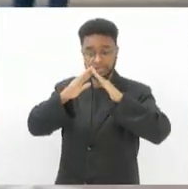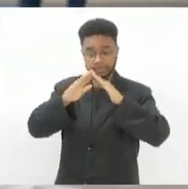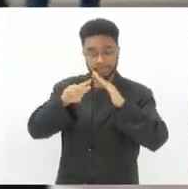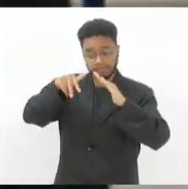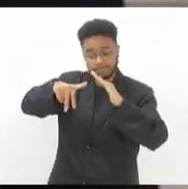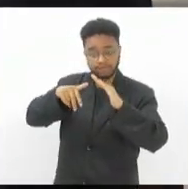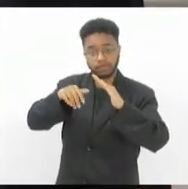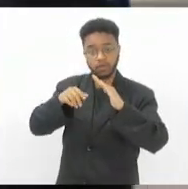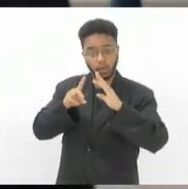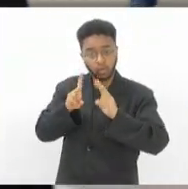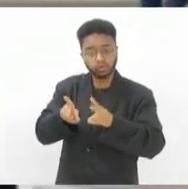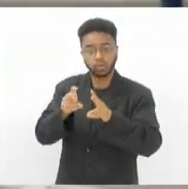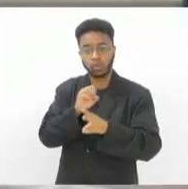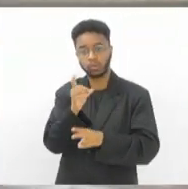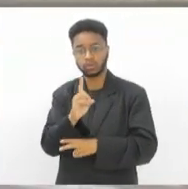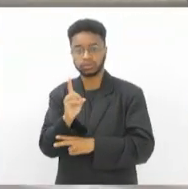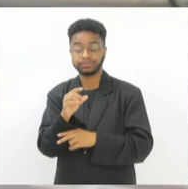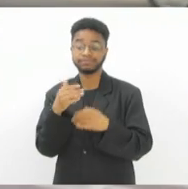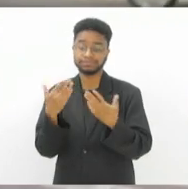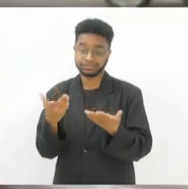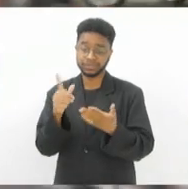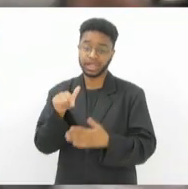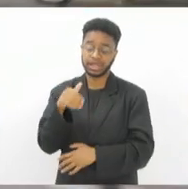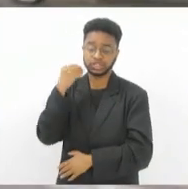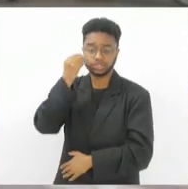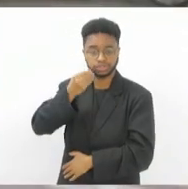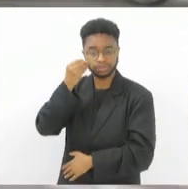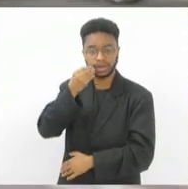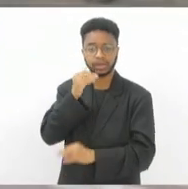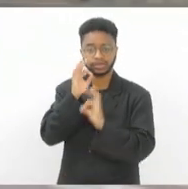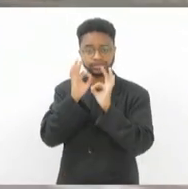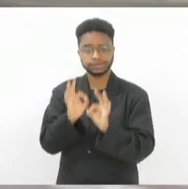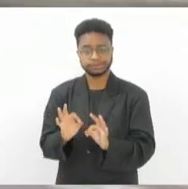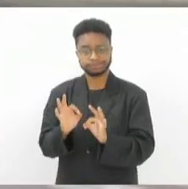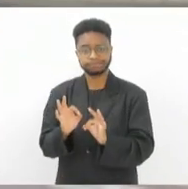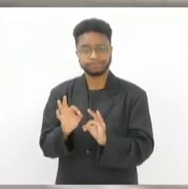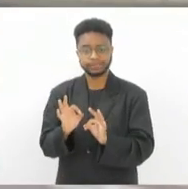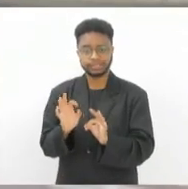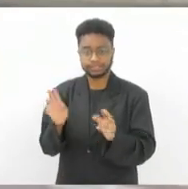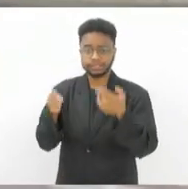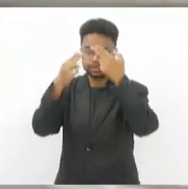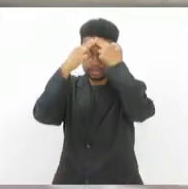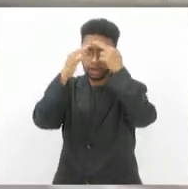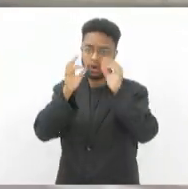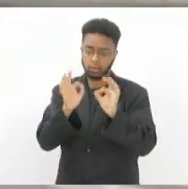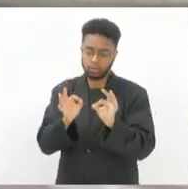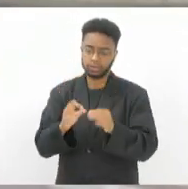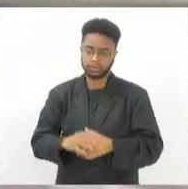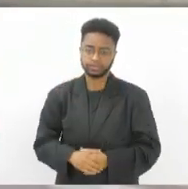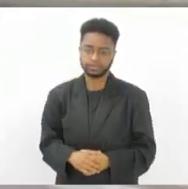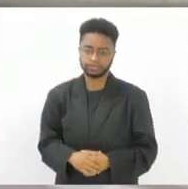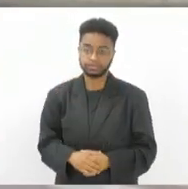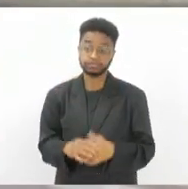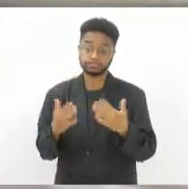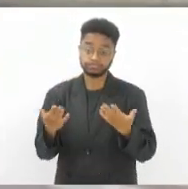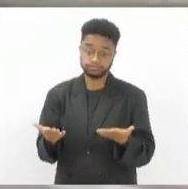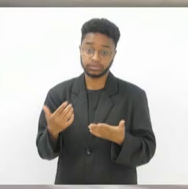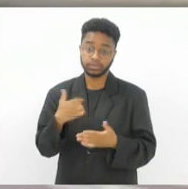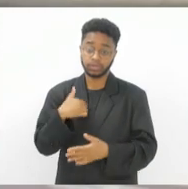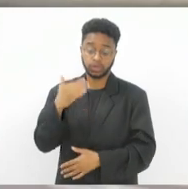pé. Então foi uma experiência bastante traumática. E pelo que eu